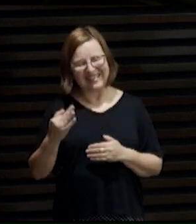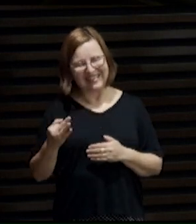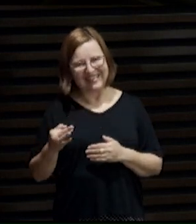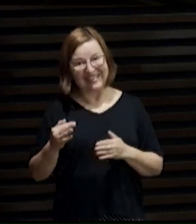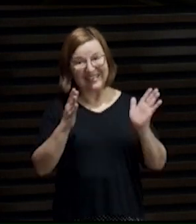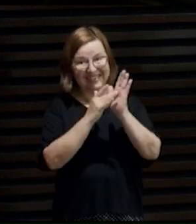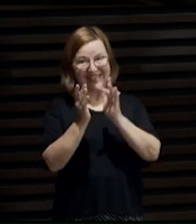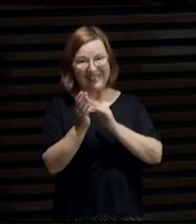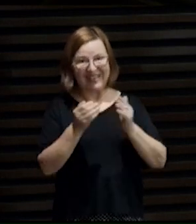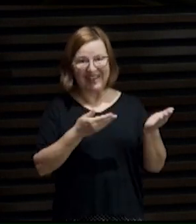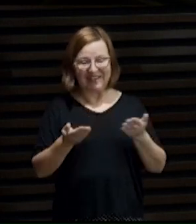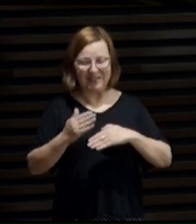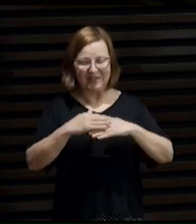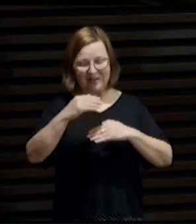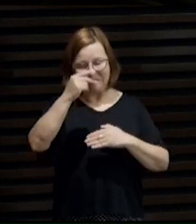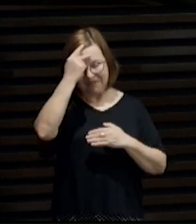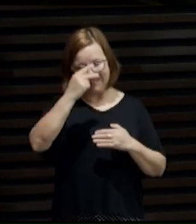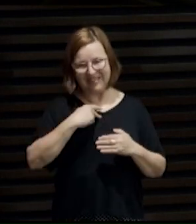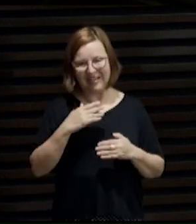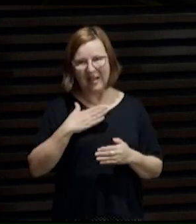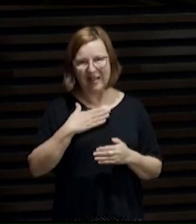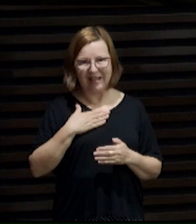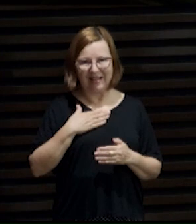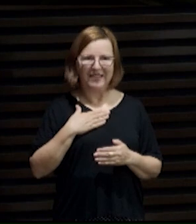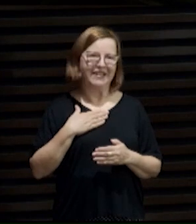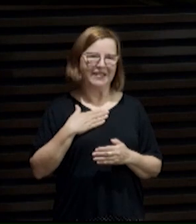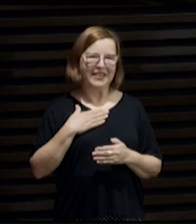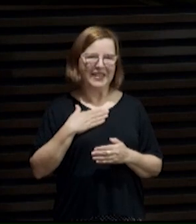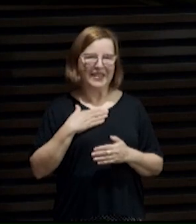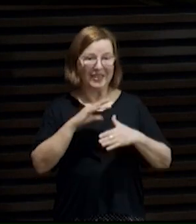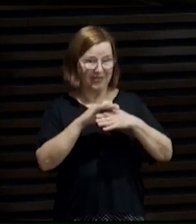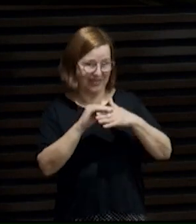levou sobre si as minhas chagas e nele eu fui sarada.